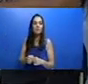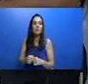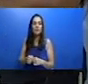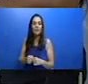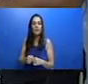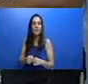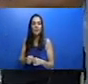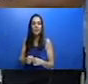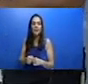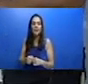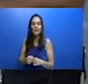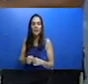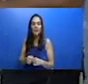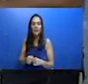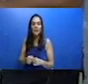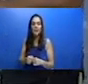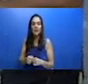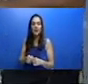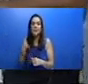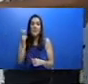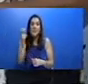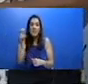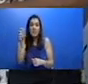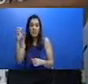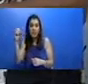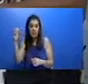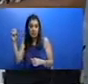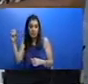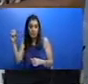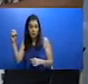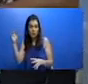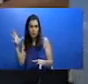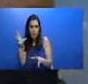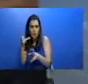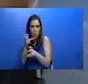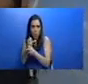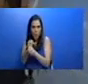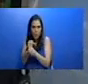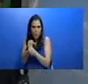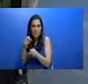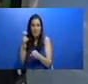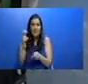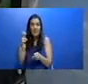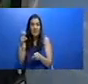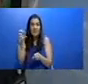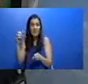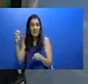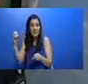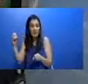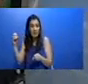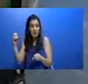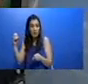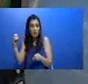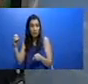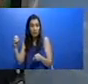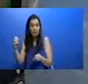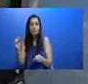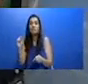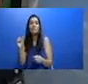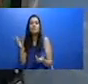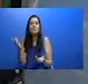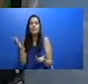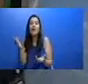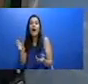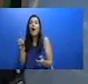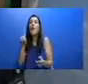gramas. E 500 gramas mais 500 gramas, eu sei que eu vou formar 1 quilo. Então,